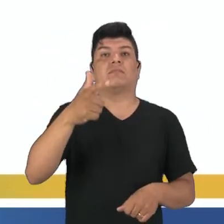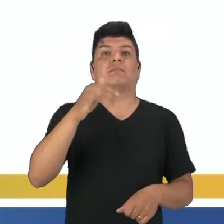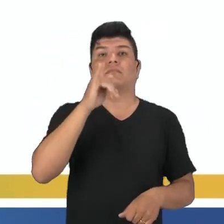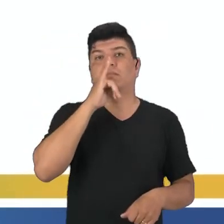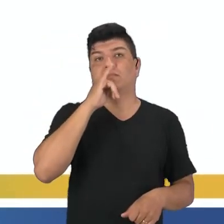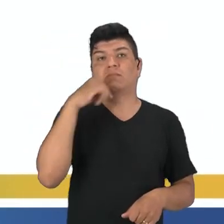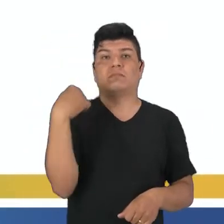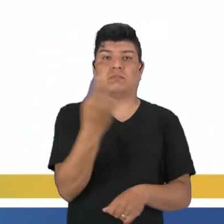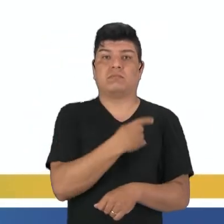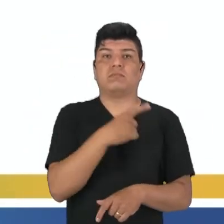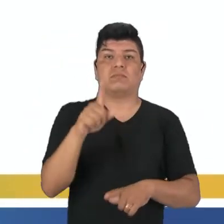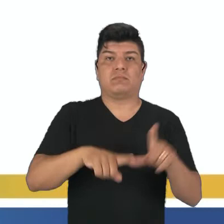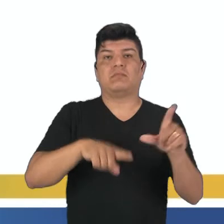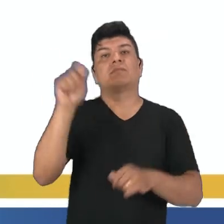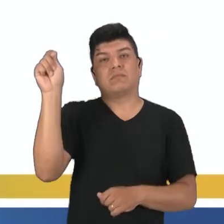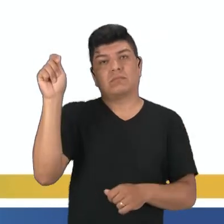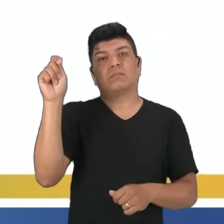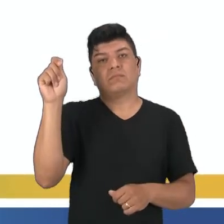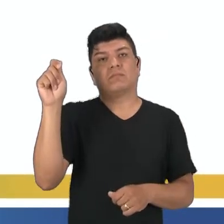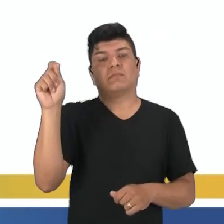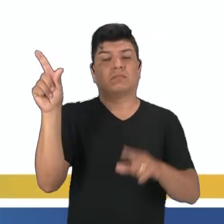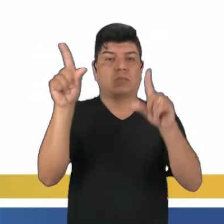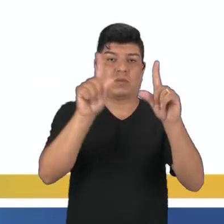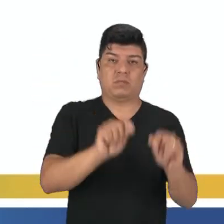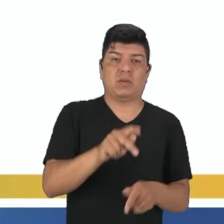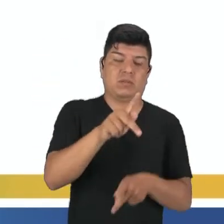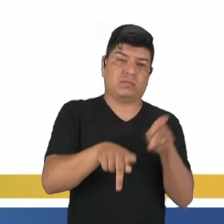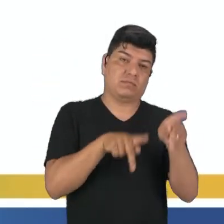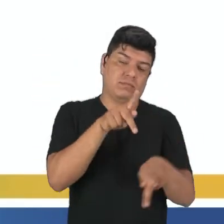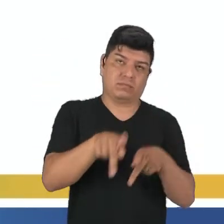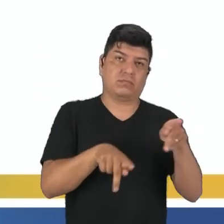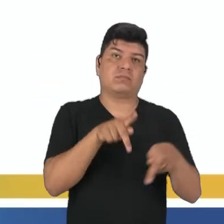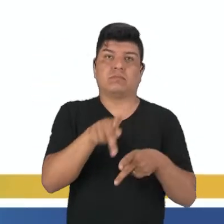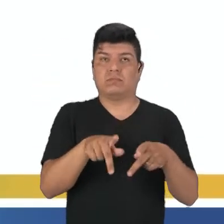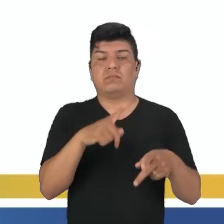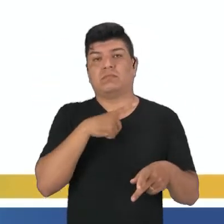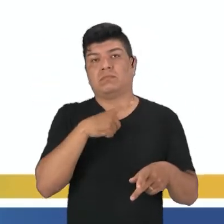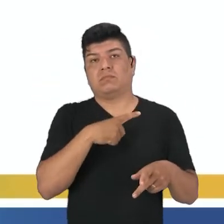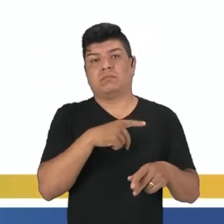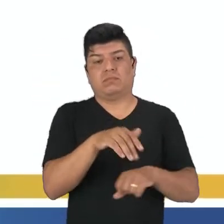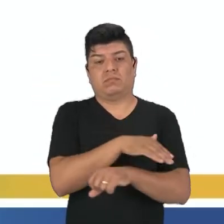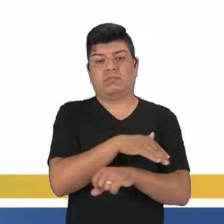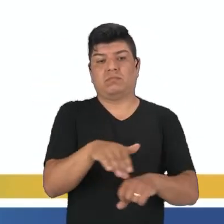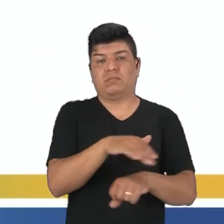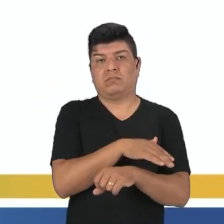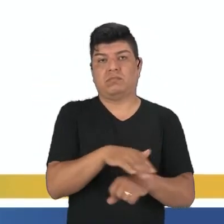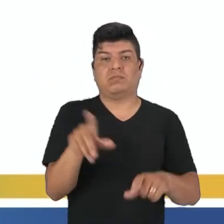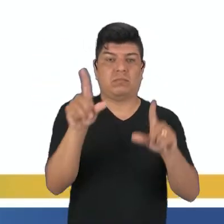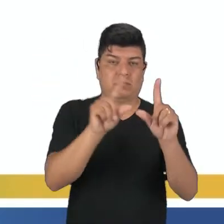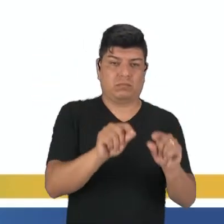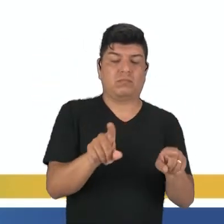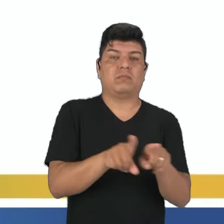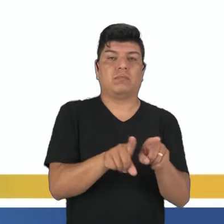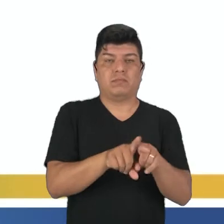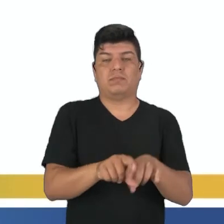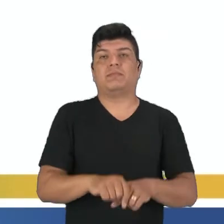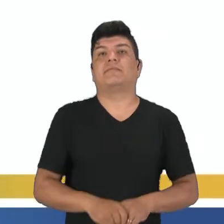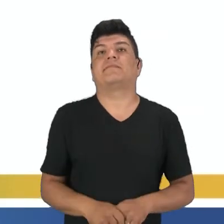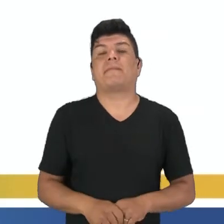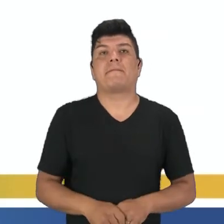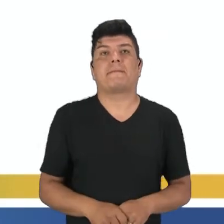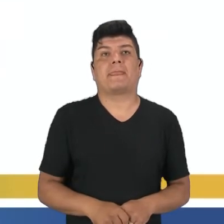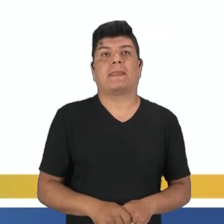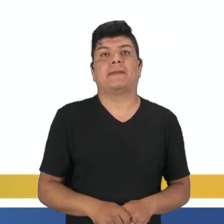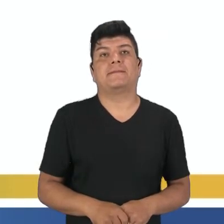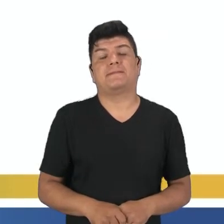exemplo, o nosso estado, que é o Acre, que ele é bem menos populoso e tem uma infraestrutura bem menor, certo?